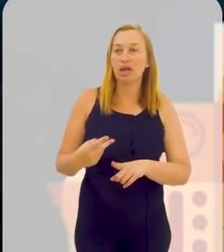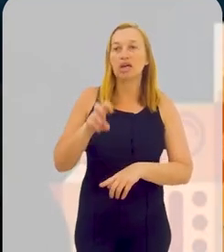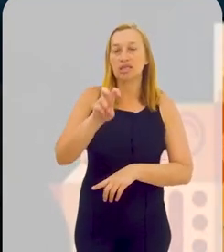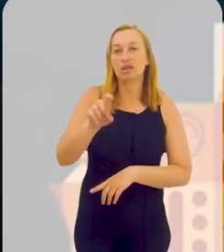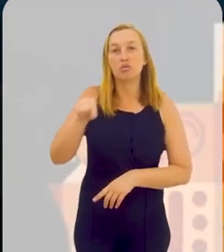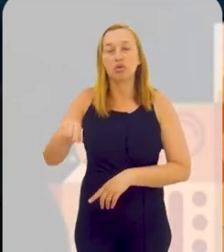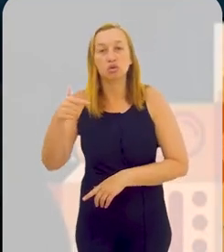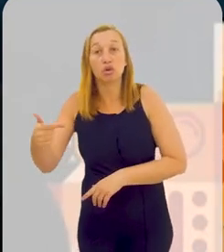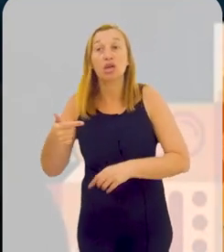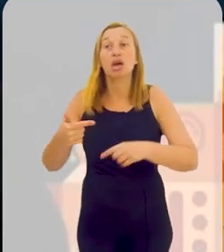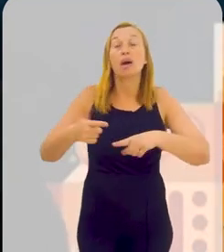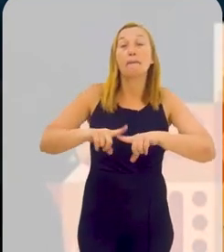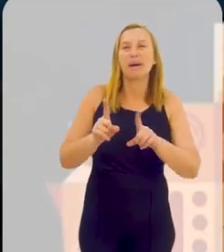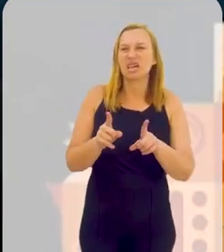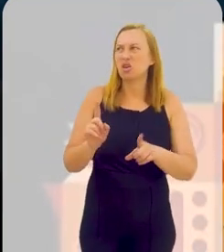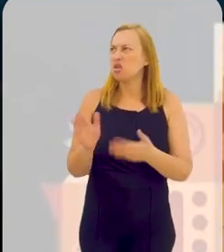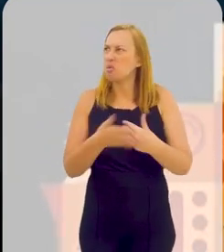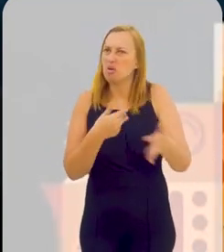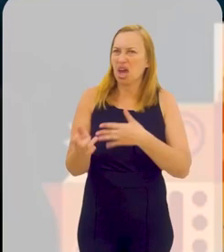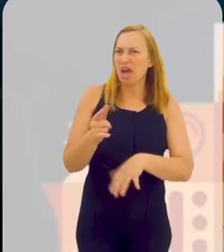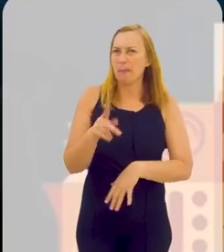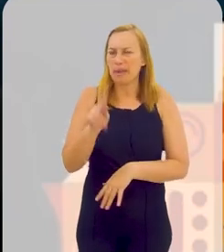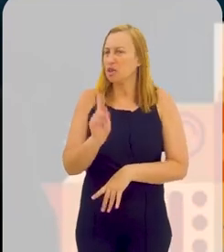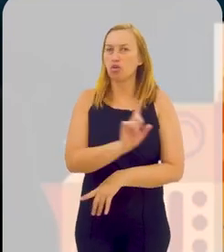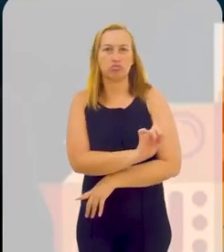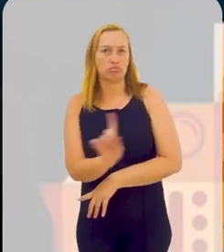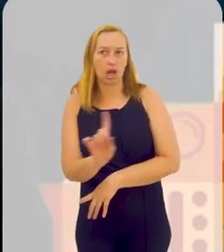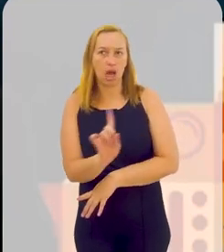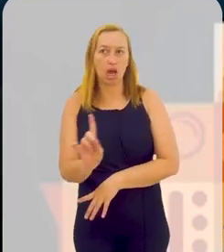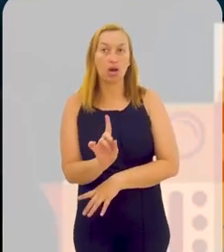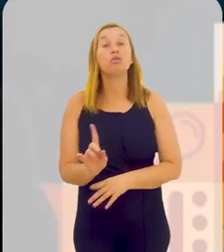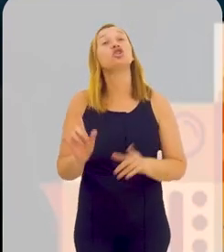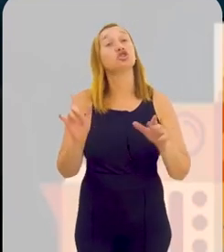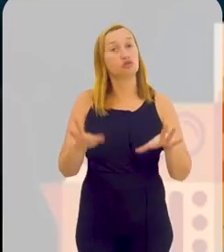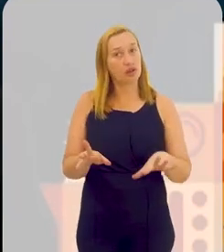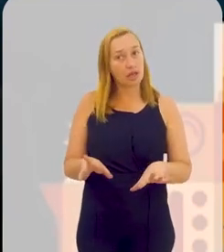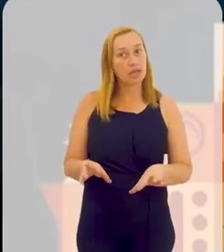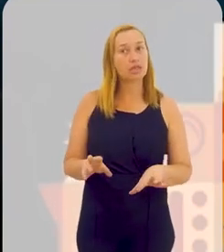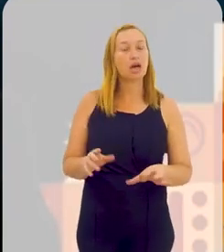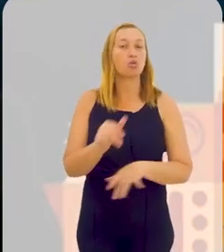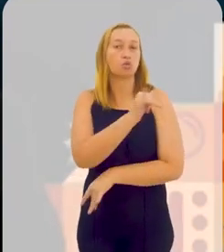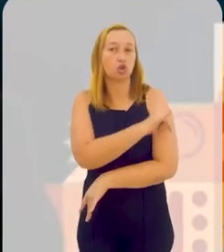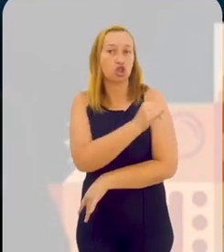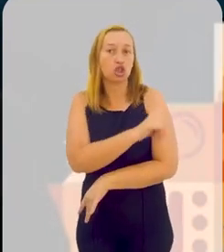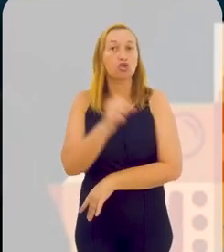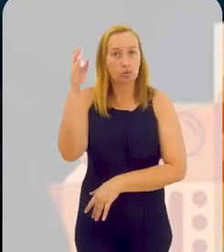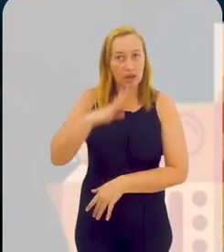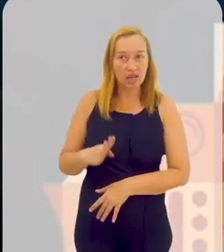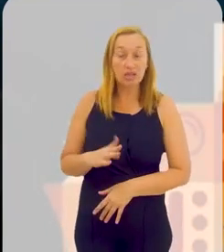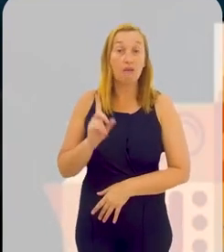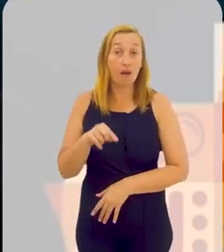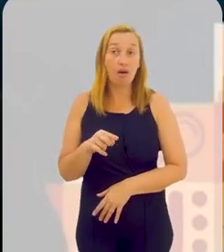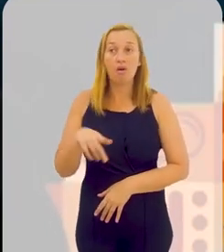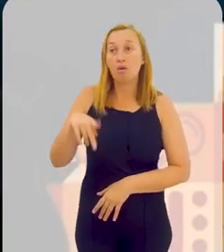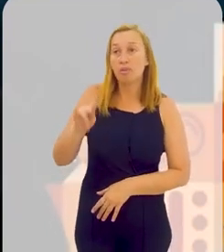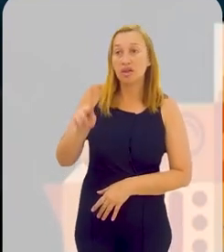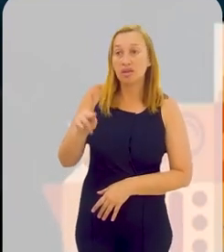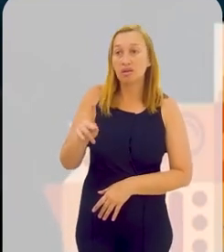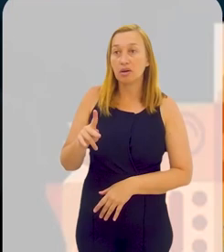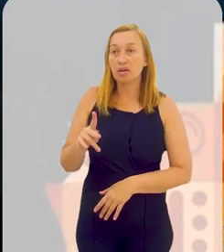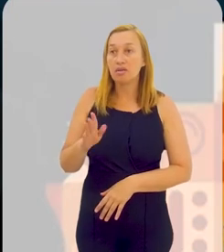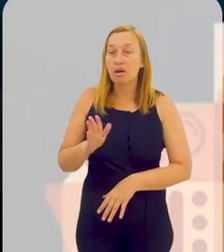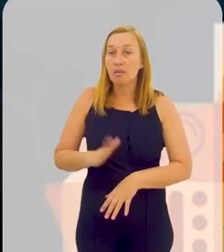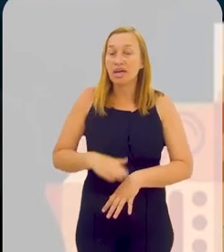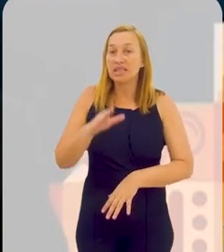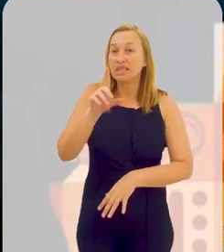2,7 para 5,2, mas não é qualquer petróleo. Esse é o grande, eu acho, o grande diferencial do Rio de Janeiro do Brasil, é um